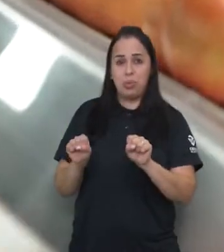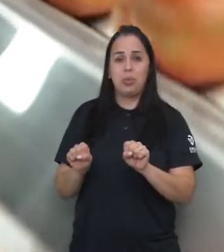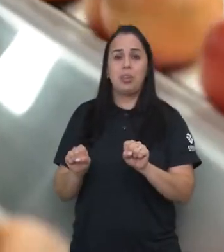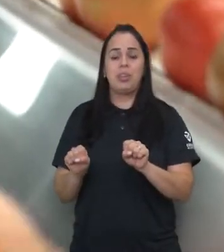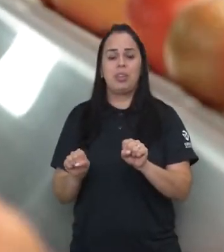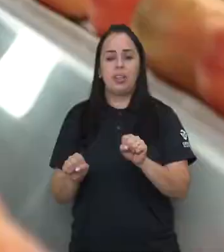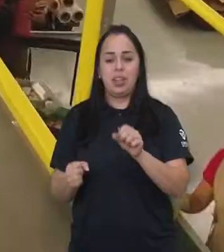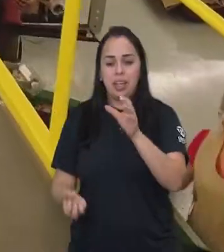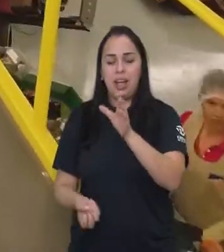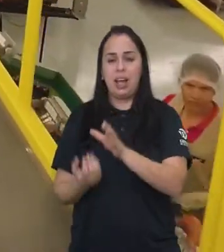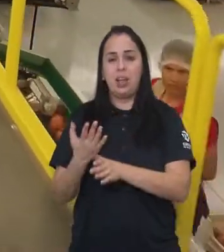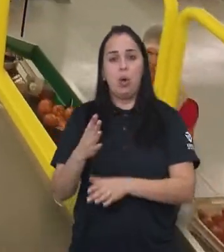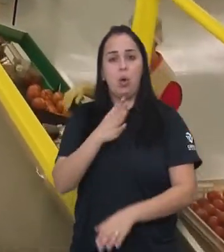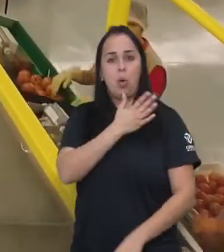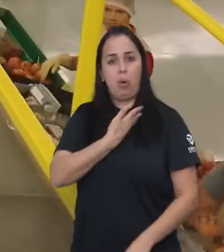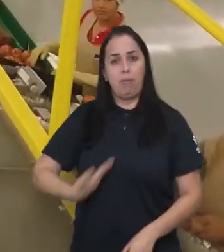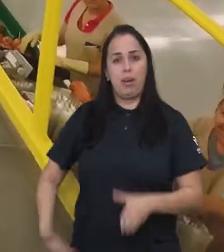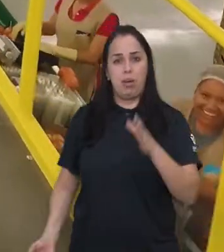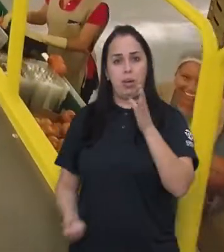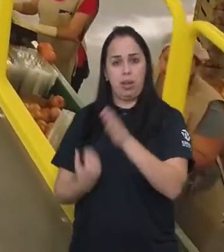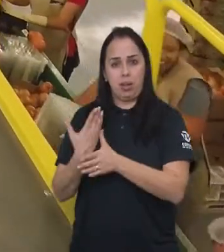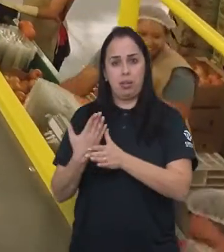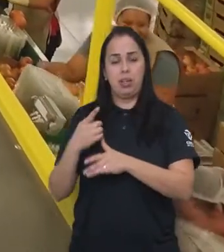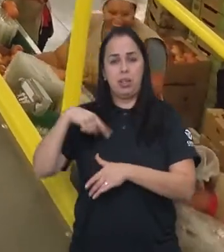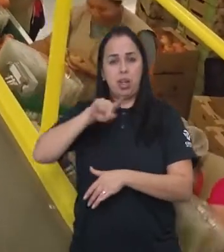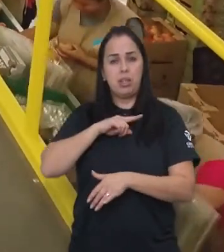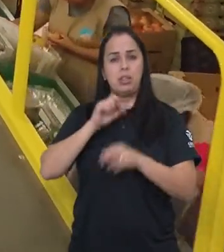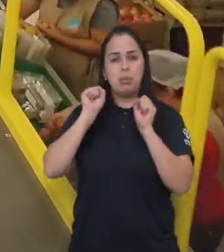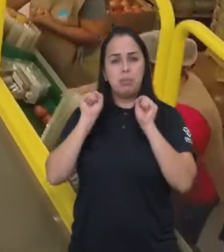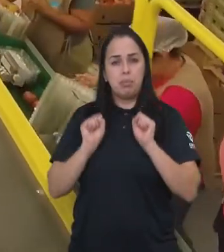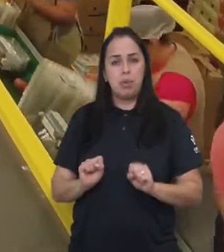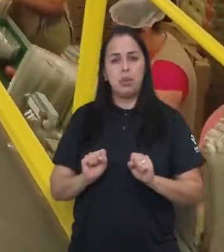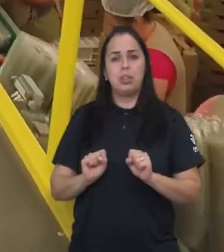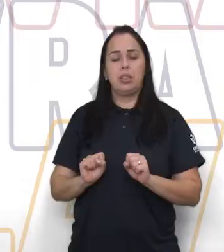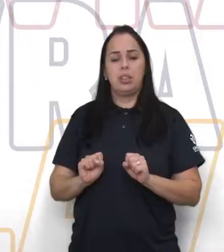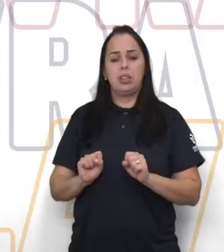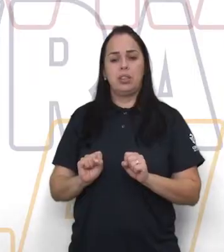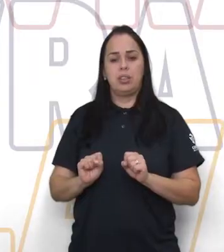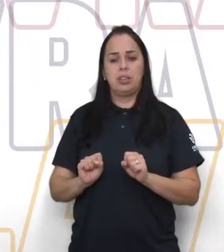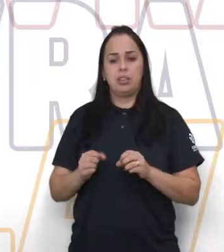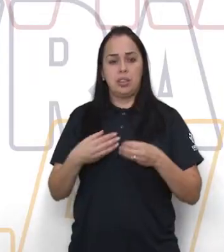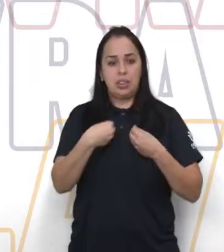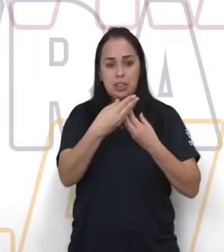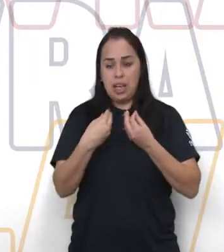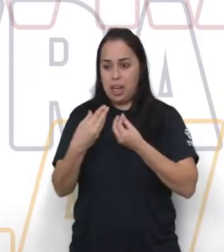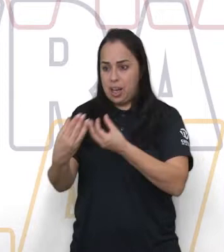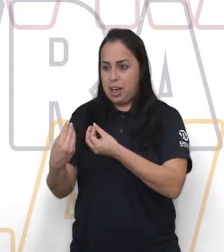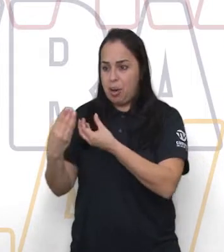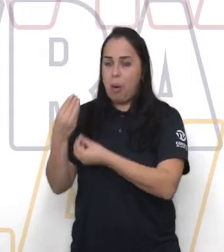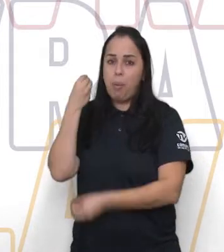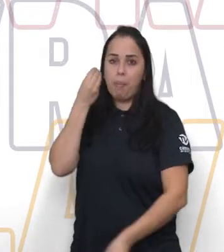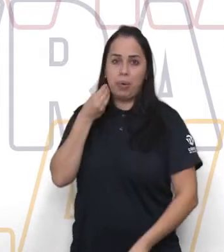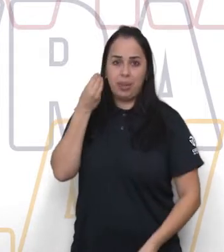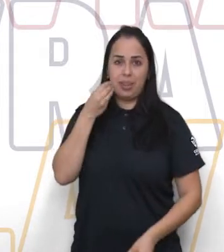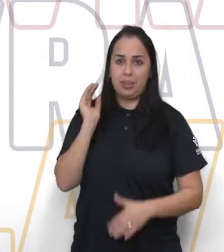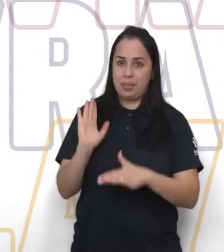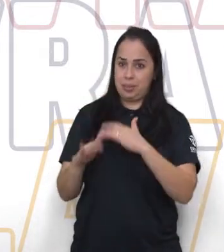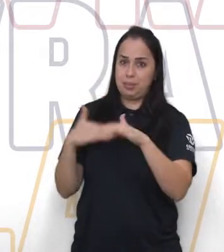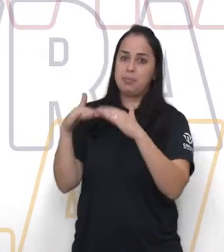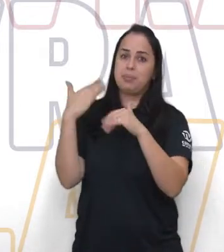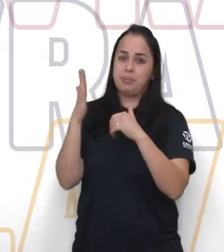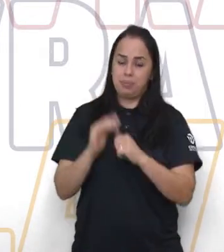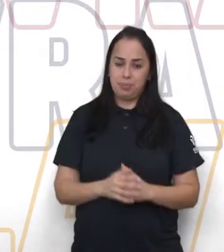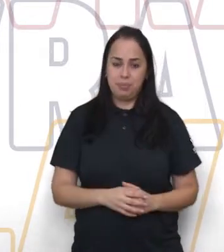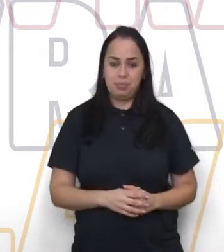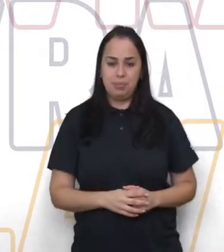criadas né pelo pelo governo para que a gente possa de forma estruturada criar condições no país para